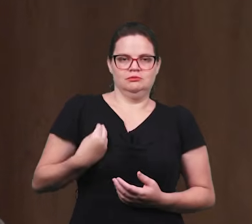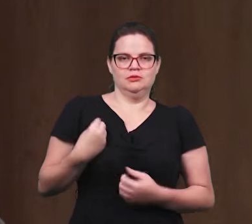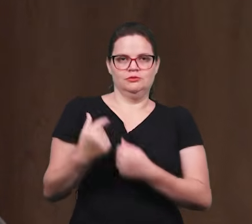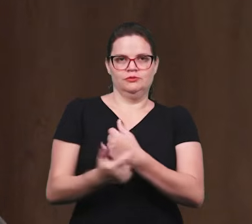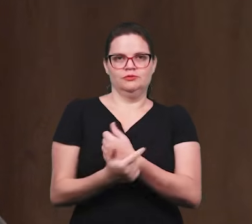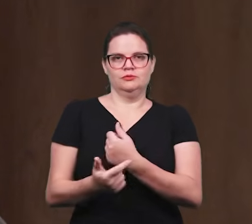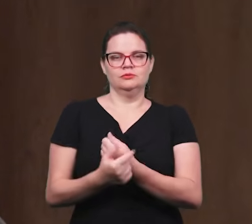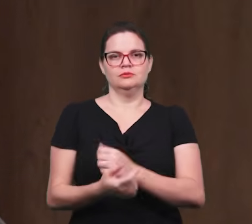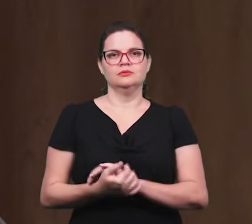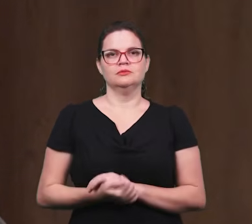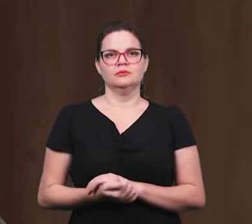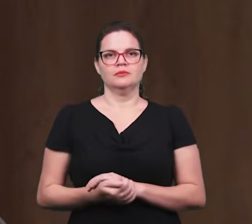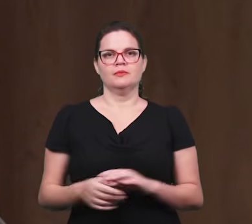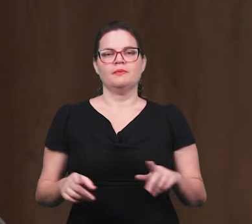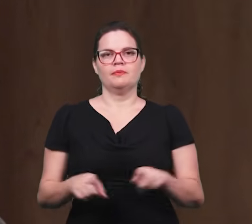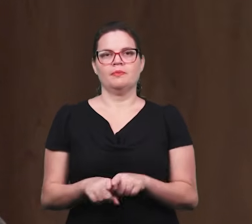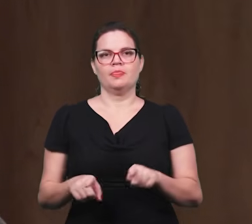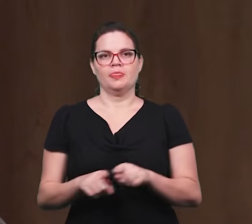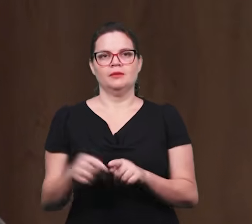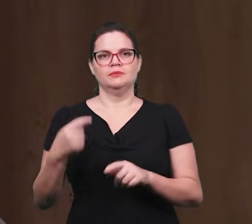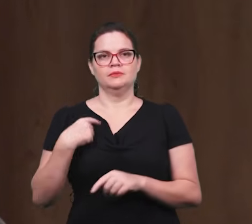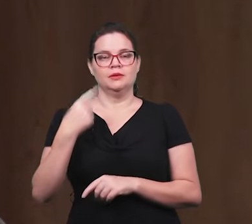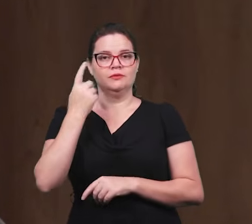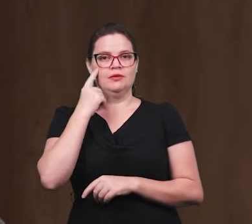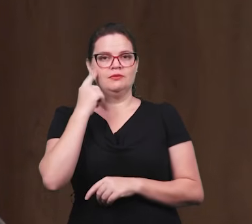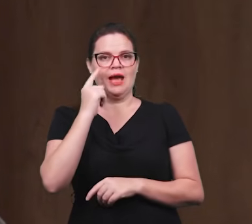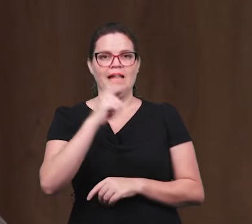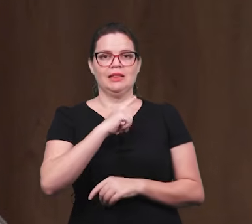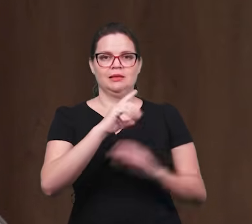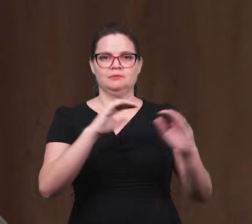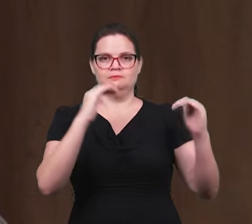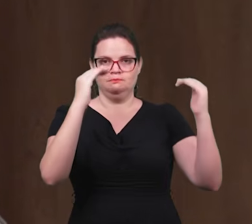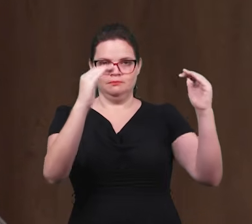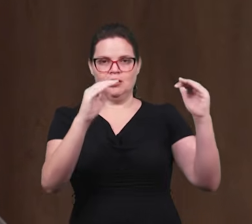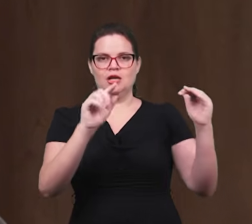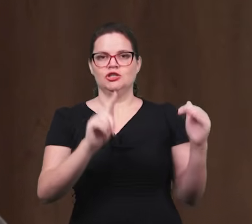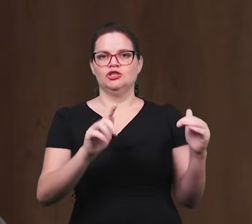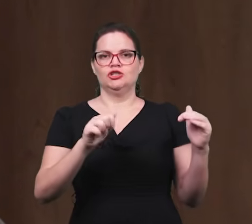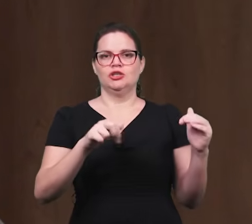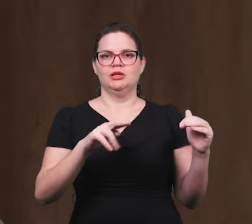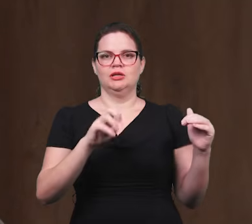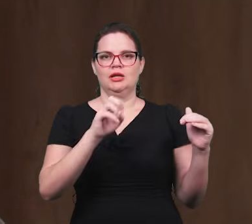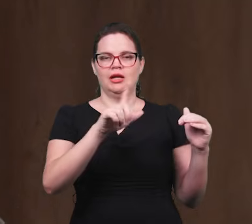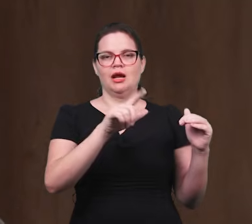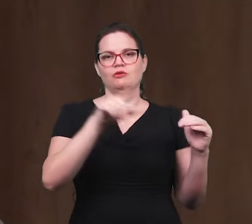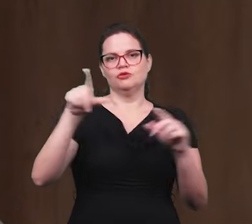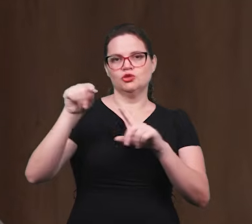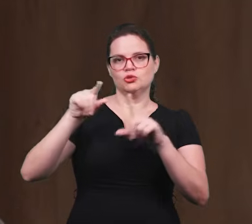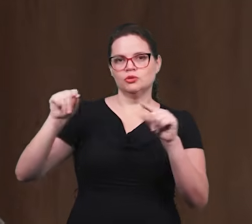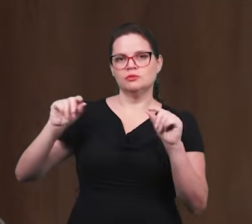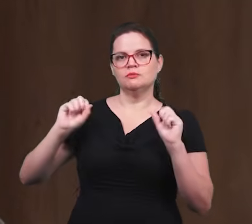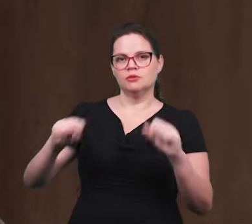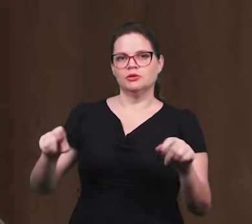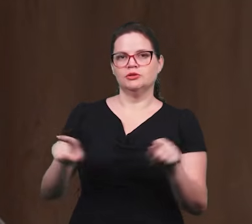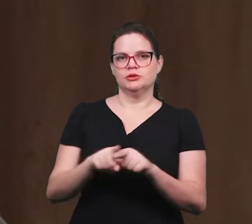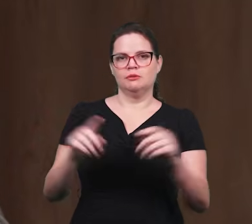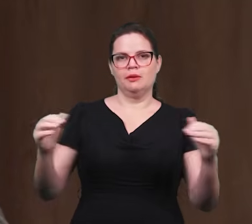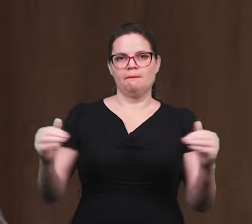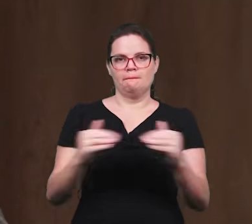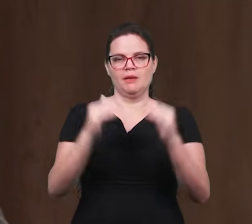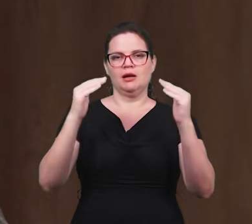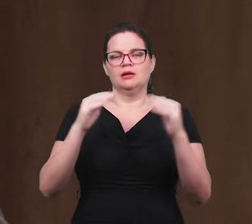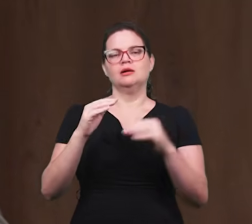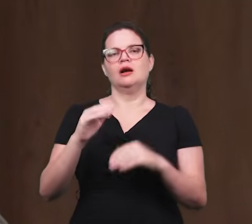de acordo com a escolha, porque a escolha dos generais é um critério de escolha, ele também pode chegar ao